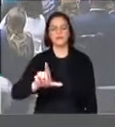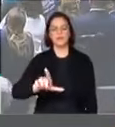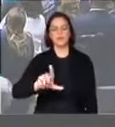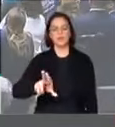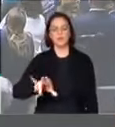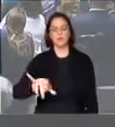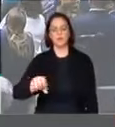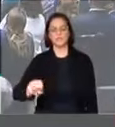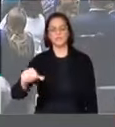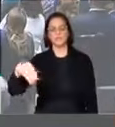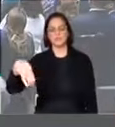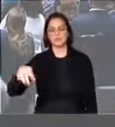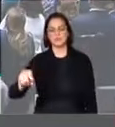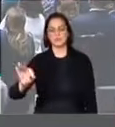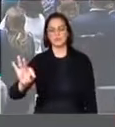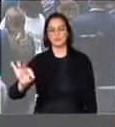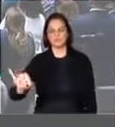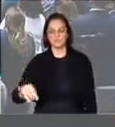Luiz Motti.